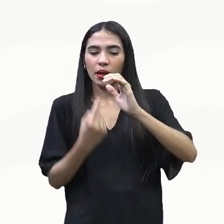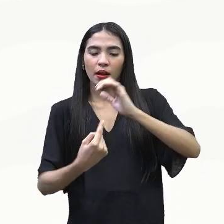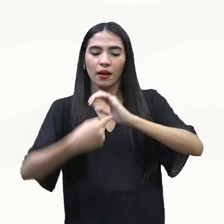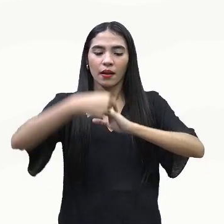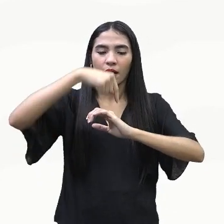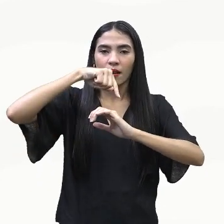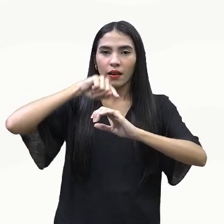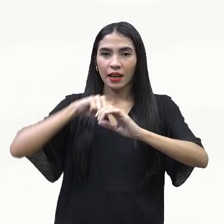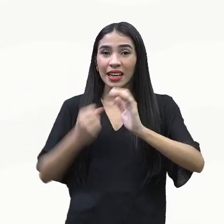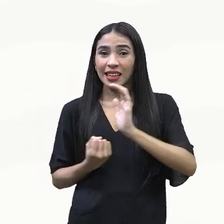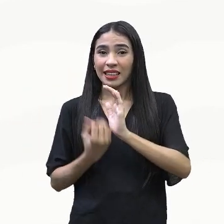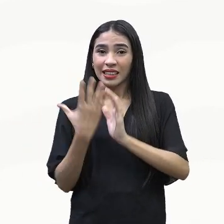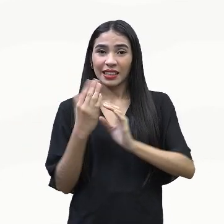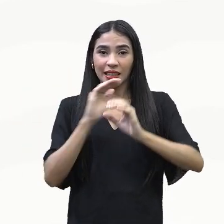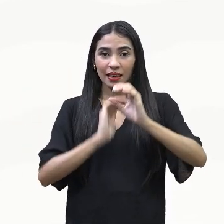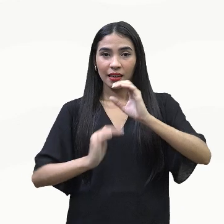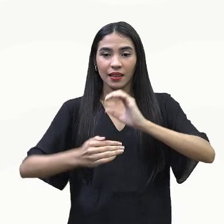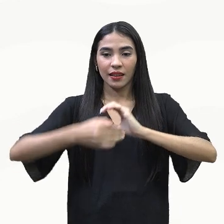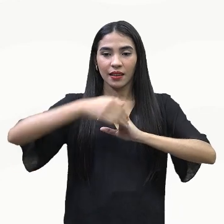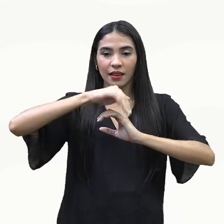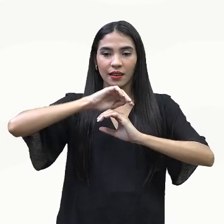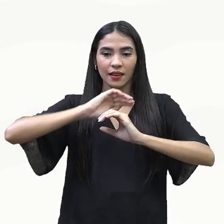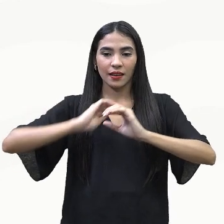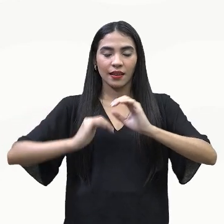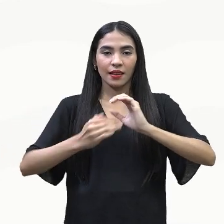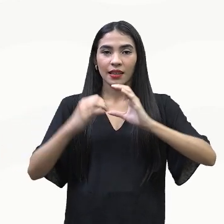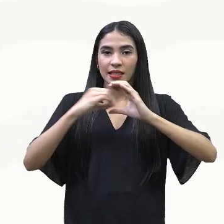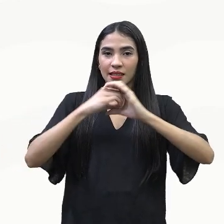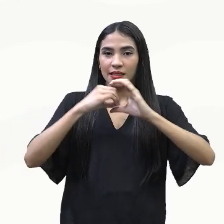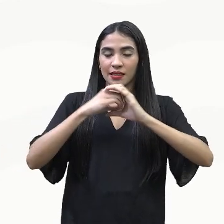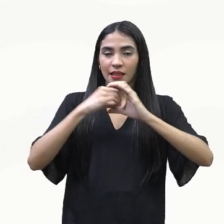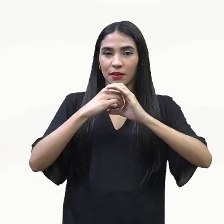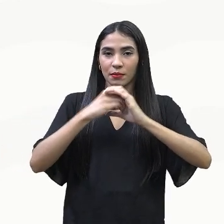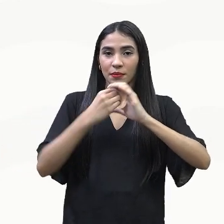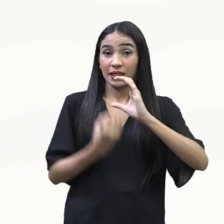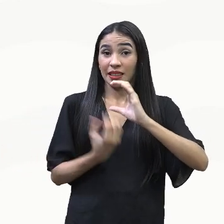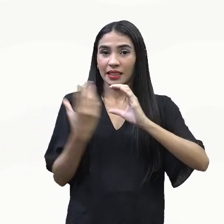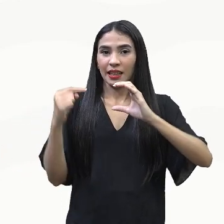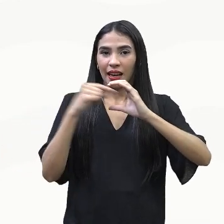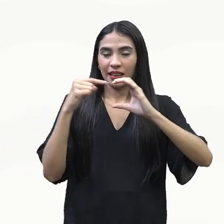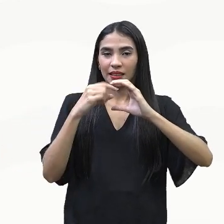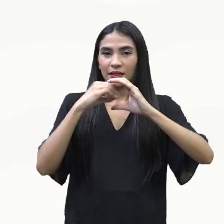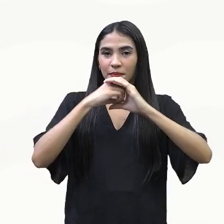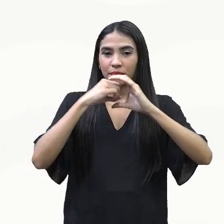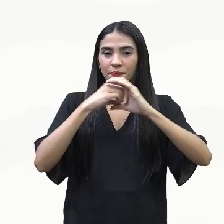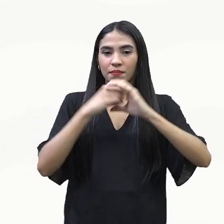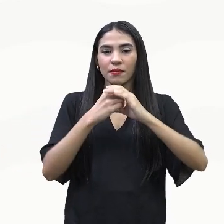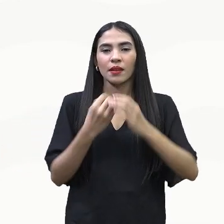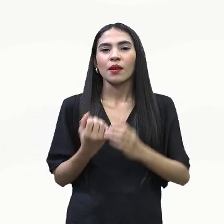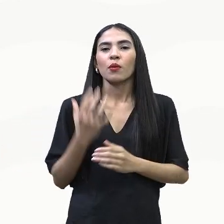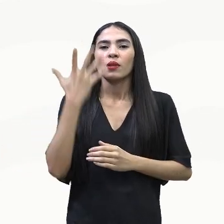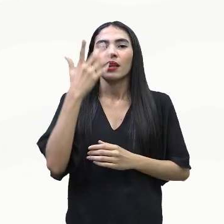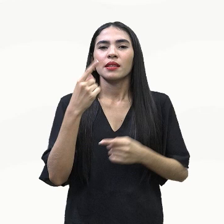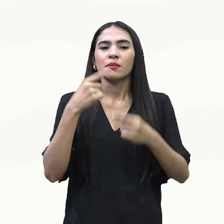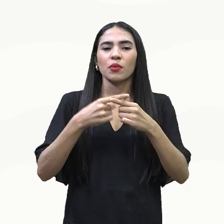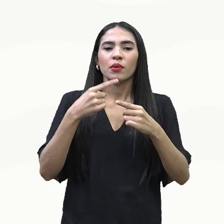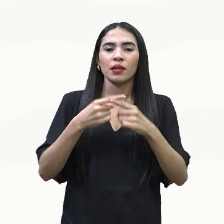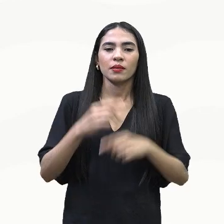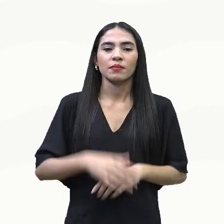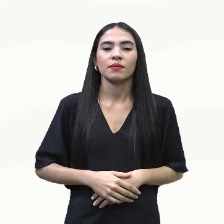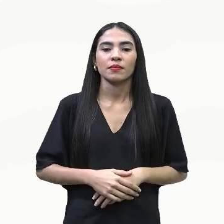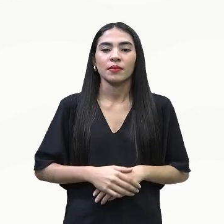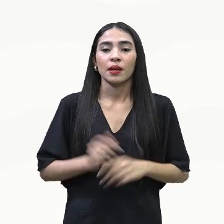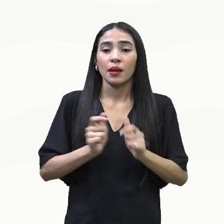forma. Olha, uma massa anormal de tecido está se formando ali. E isso ocorre devido ao que mesmo?